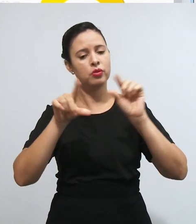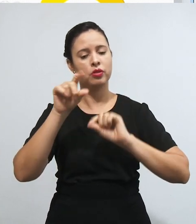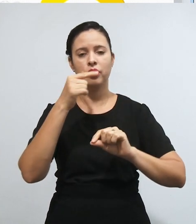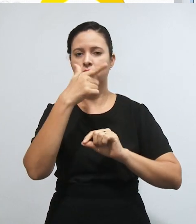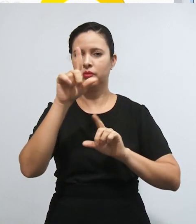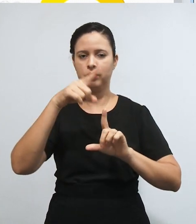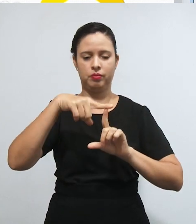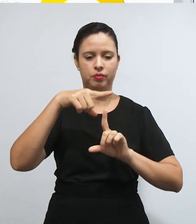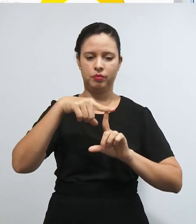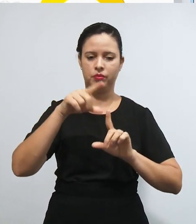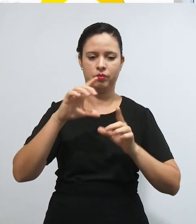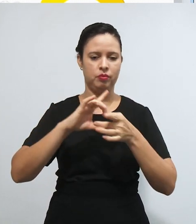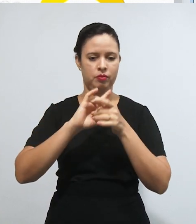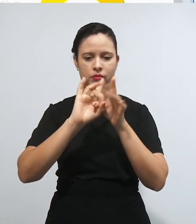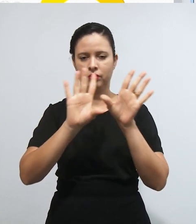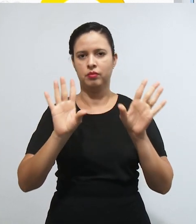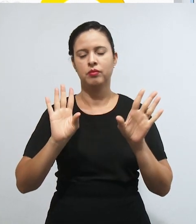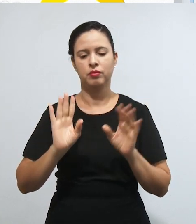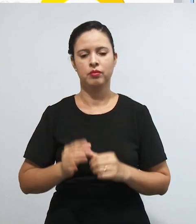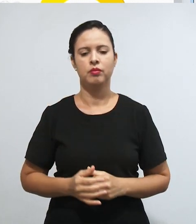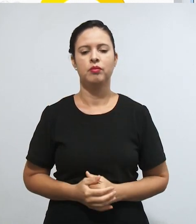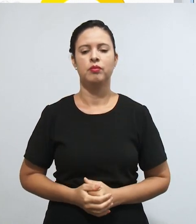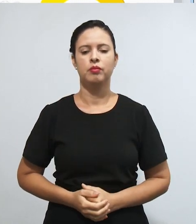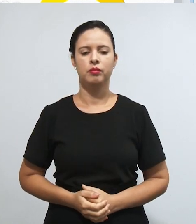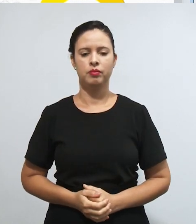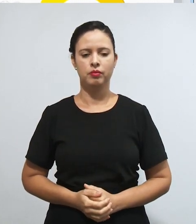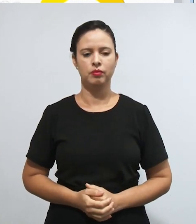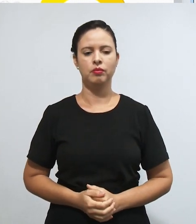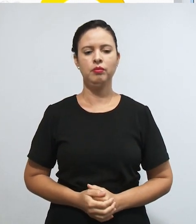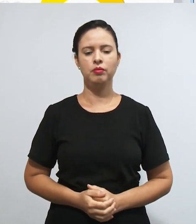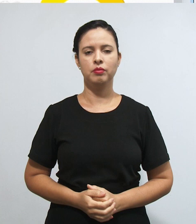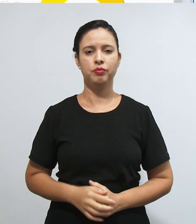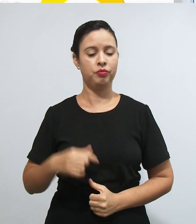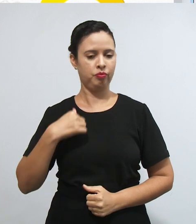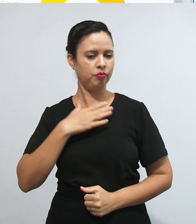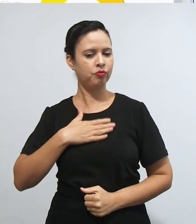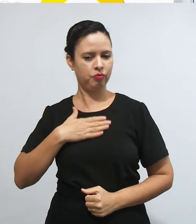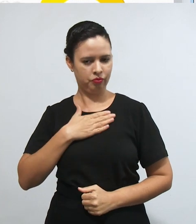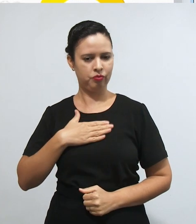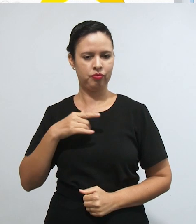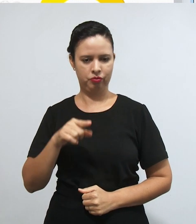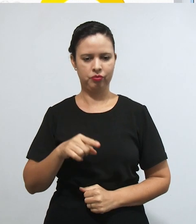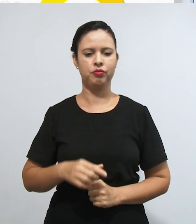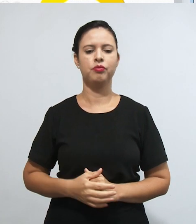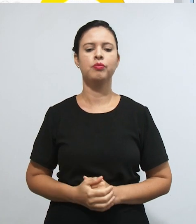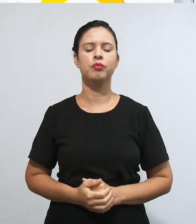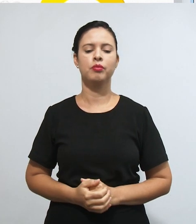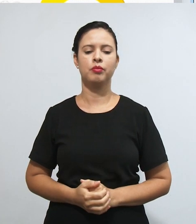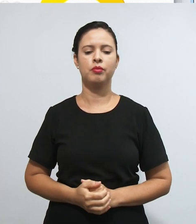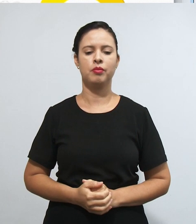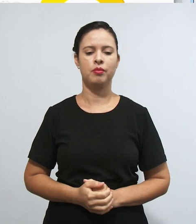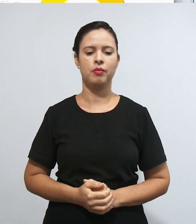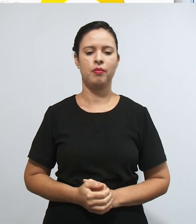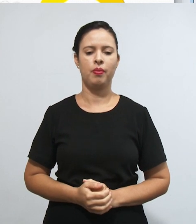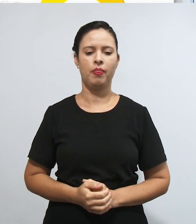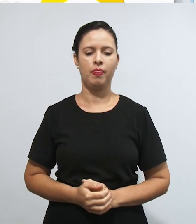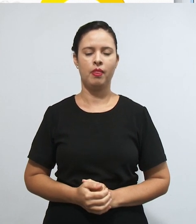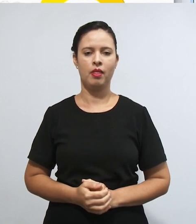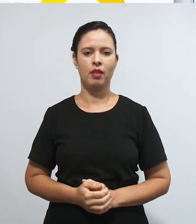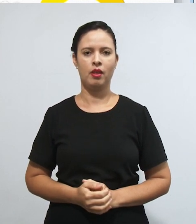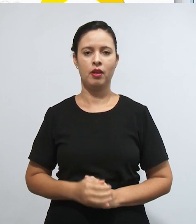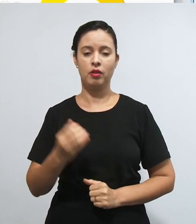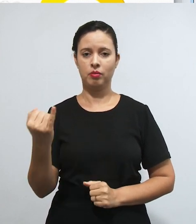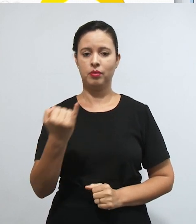né? Tá? Tem outros tipos aqui. Eu gosto da flutuação, acho ela suave, tá? E aí um ponto importante,